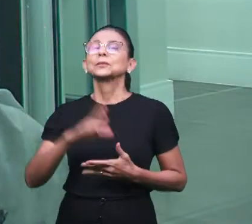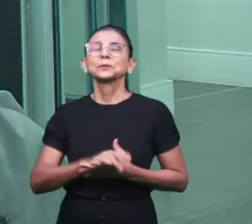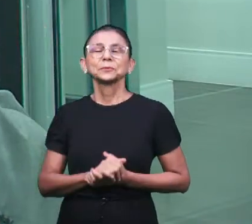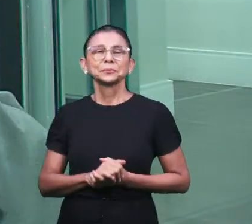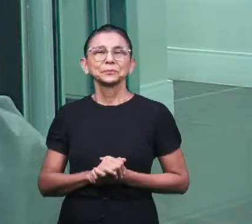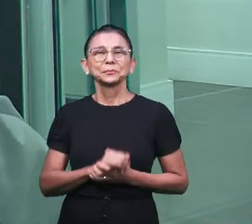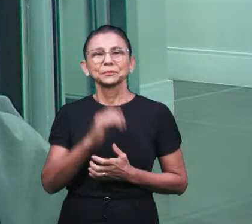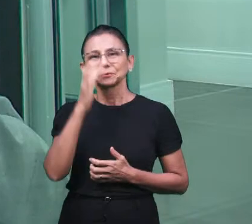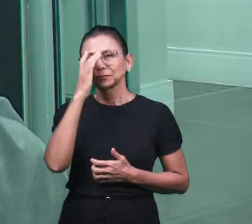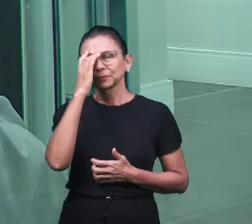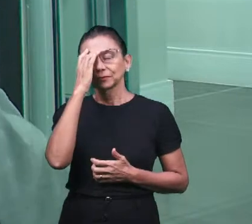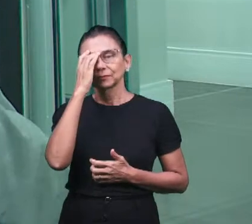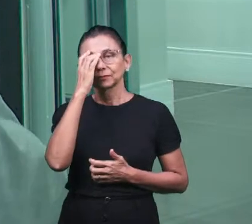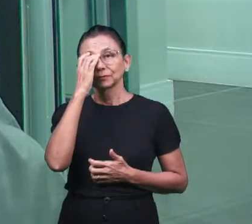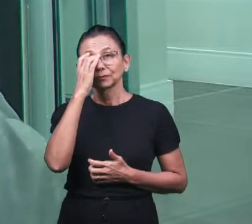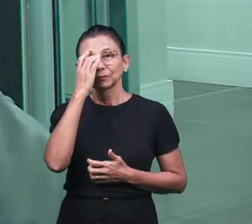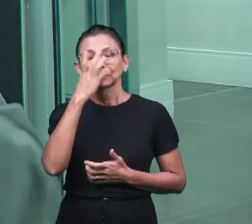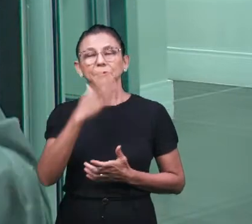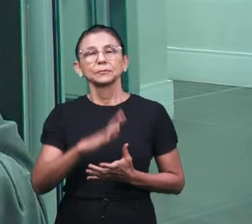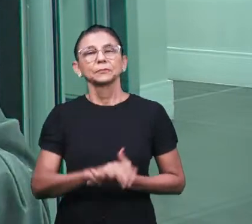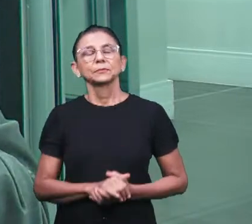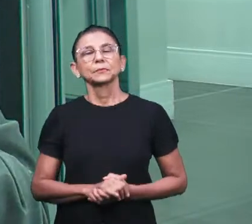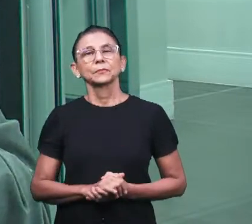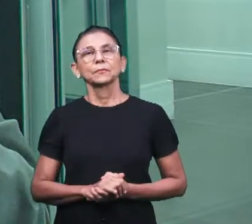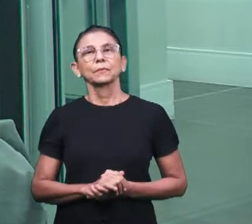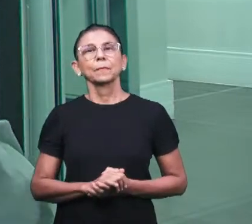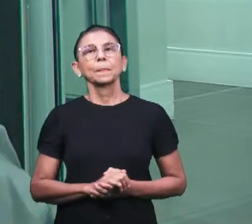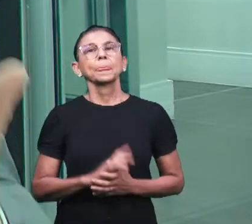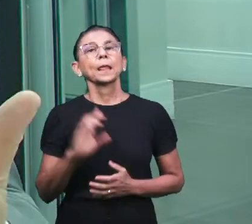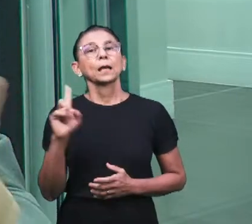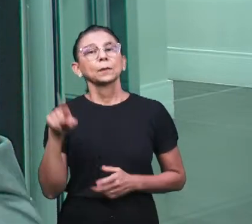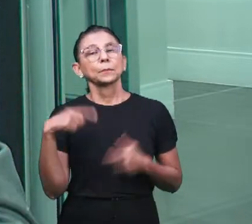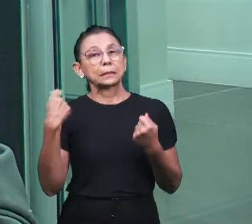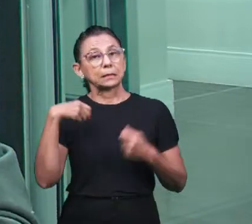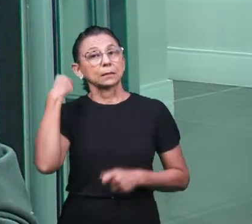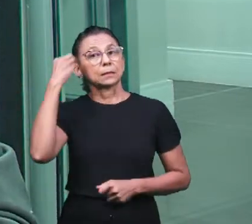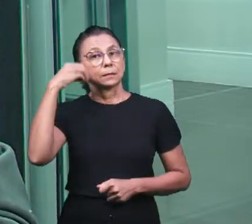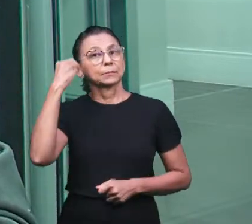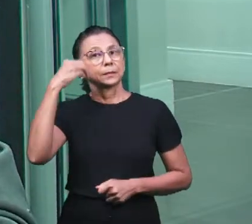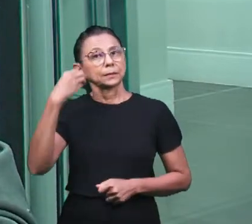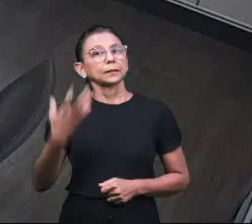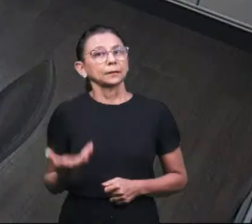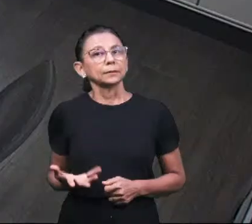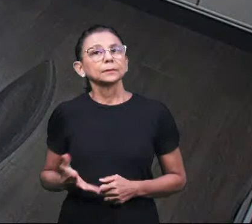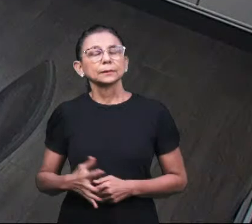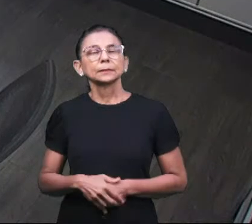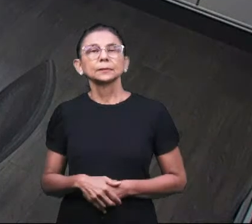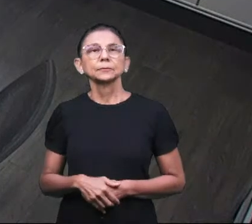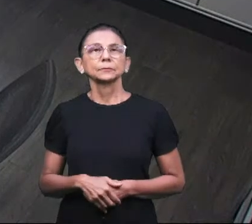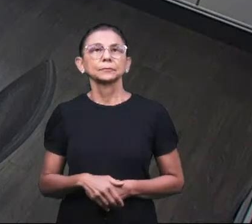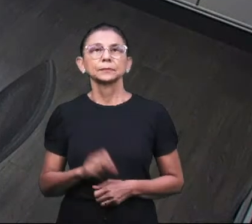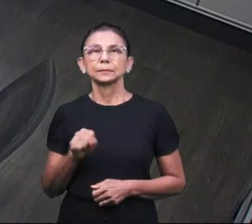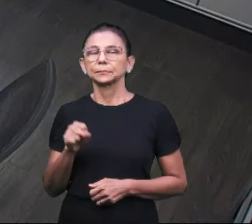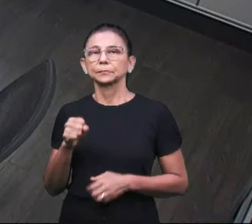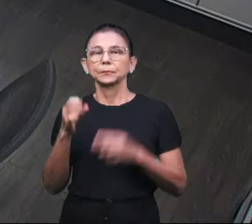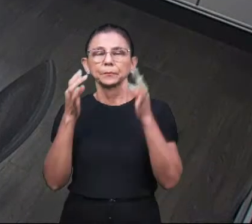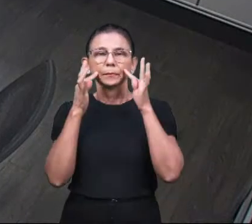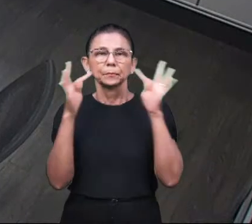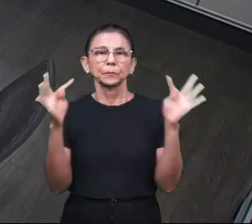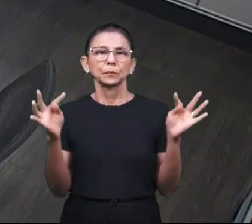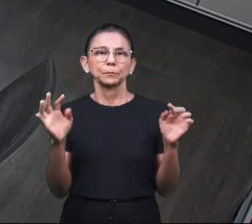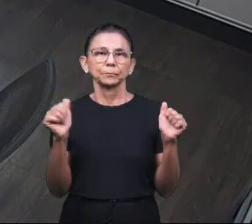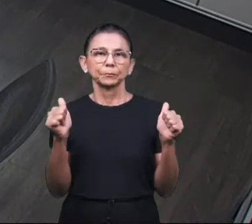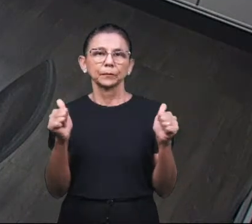precisa ter essa experiência que nós estamos tendo, o privilégio que nós temos. É um testemunho, né? Que a gente transmite.